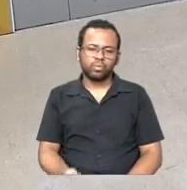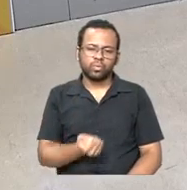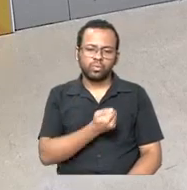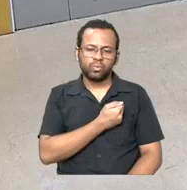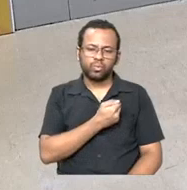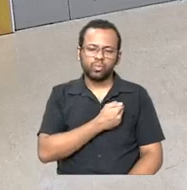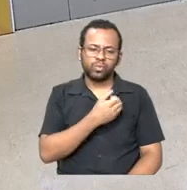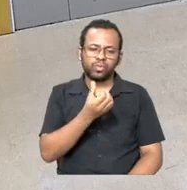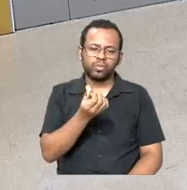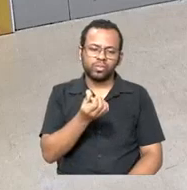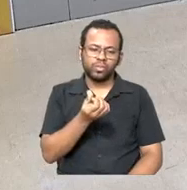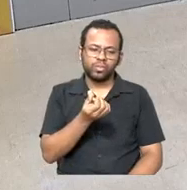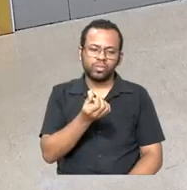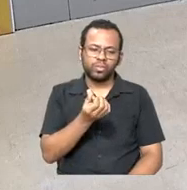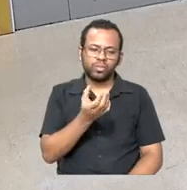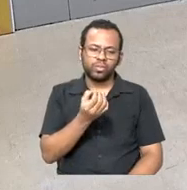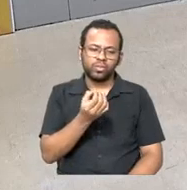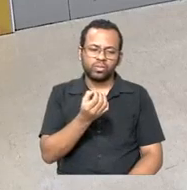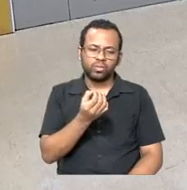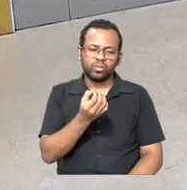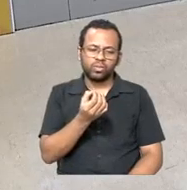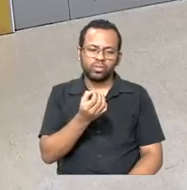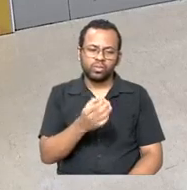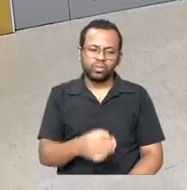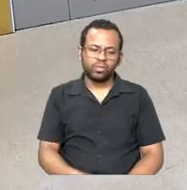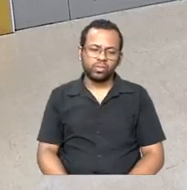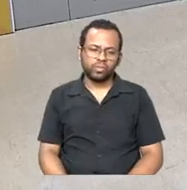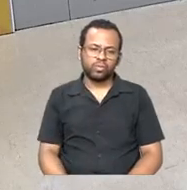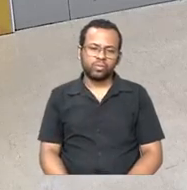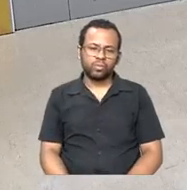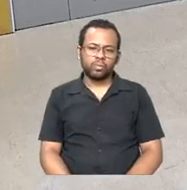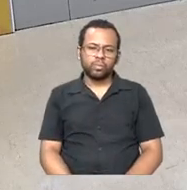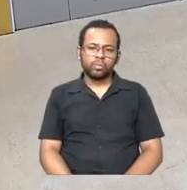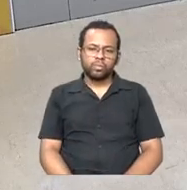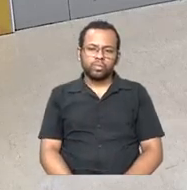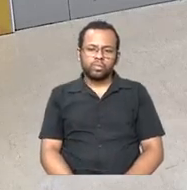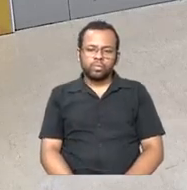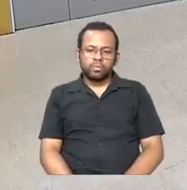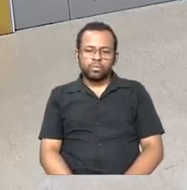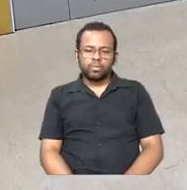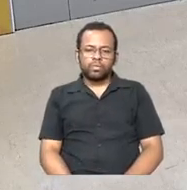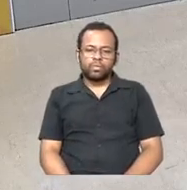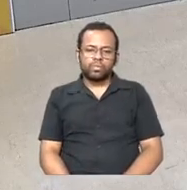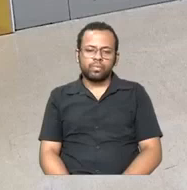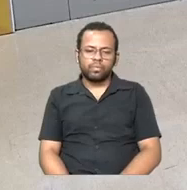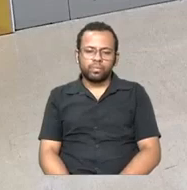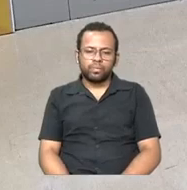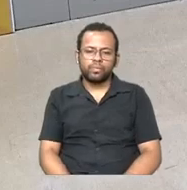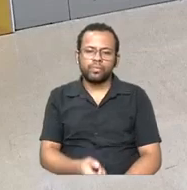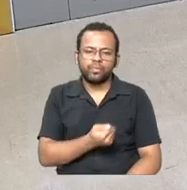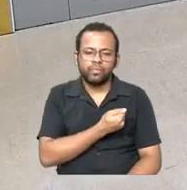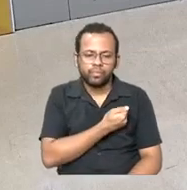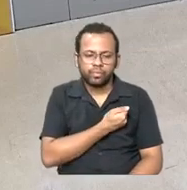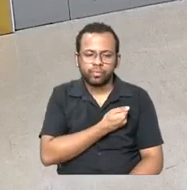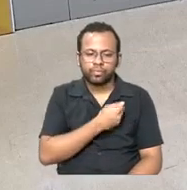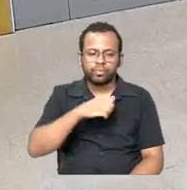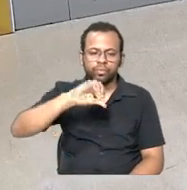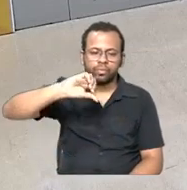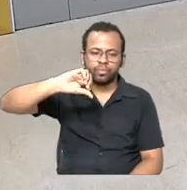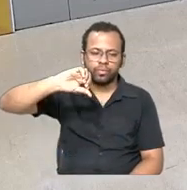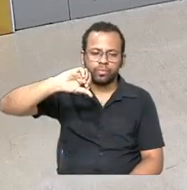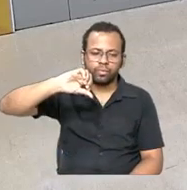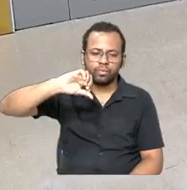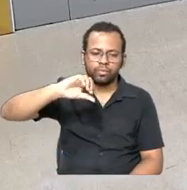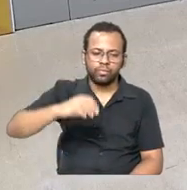60 a última do painel saiu nesse instante já pode marcar 60 60 número 9 Olha o nove aí